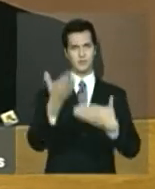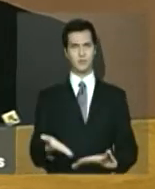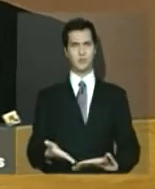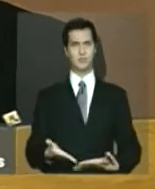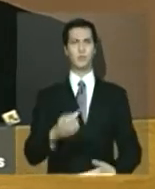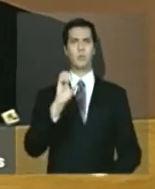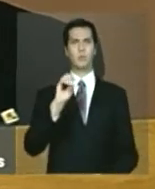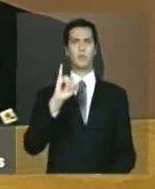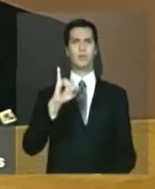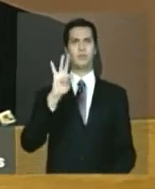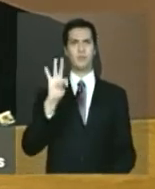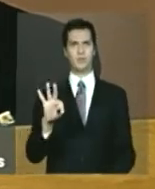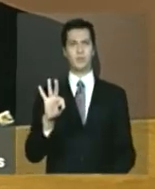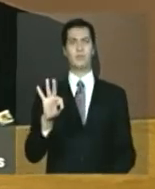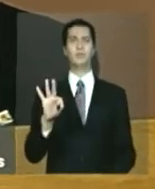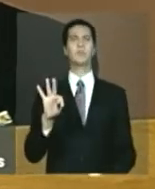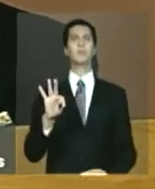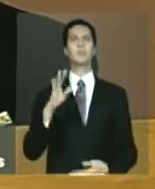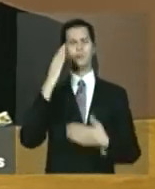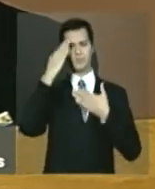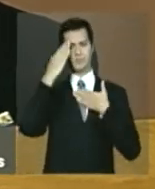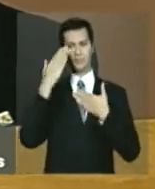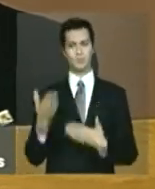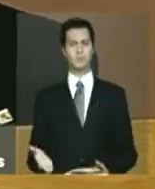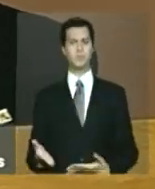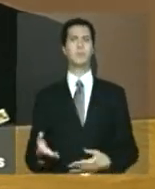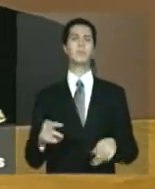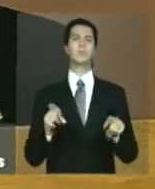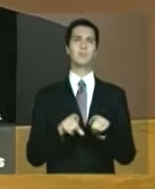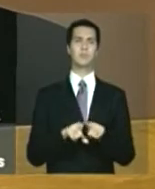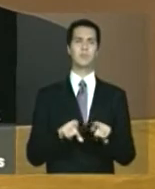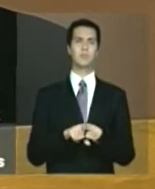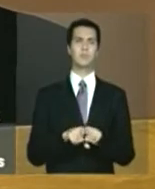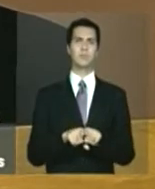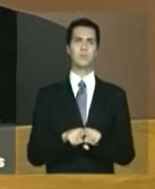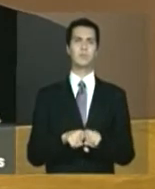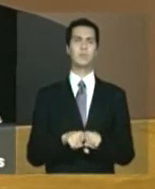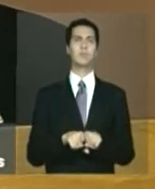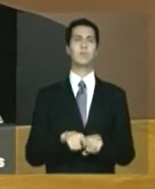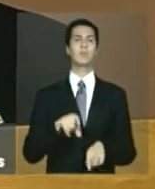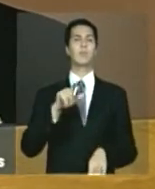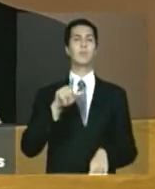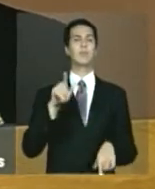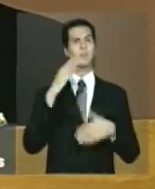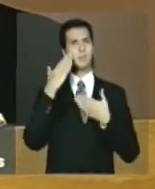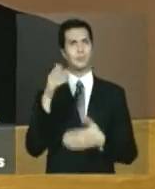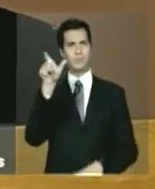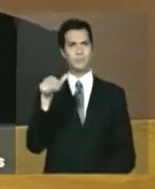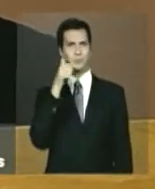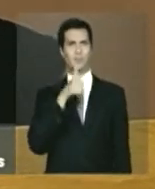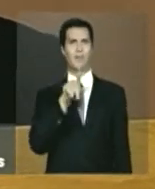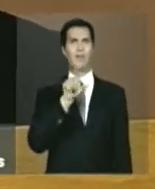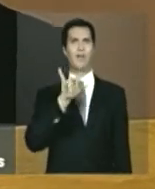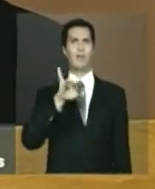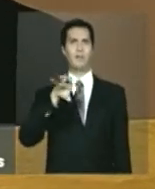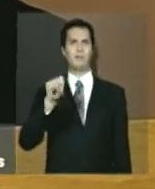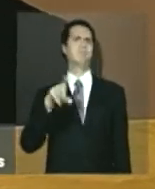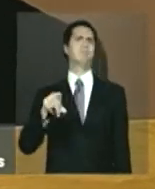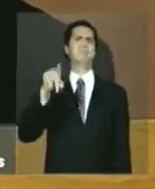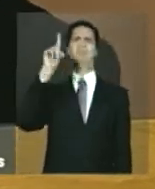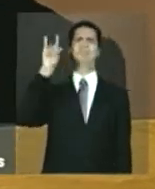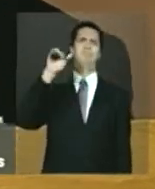com a it bramo velha companheira velha de data de longa data a a